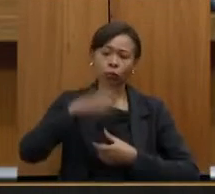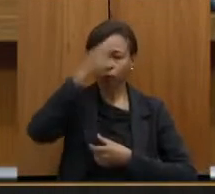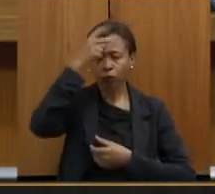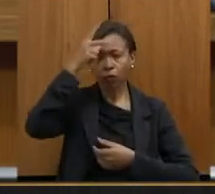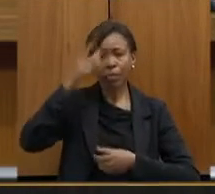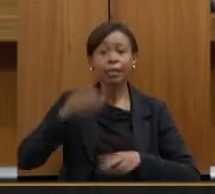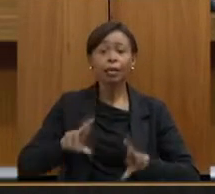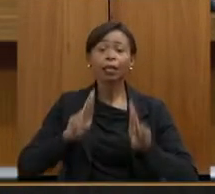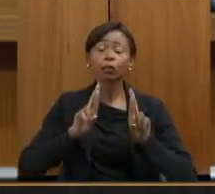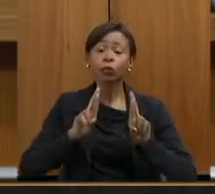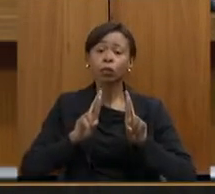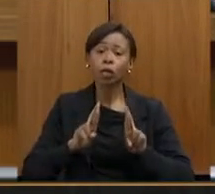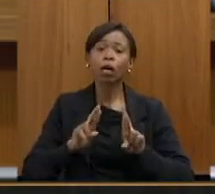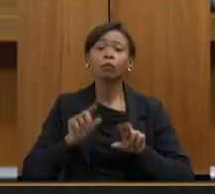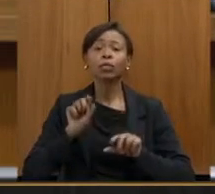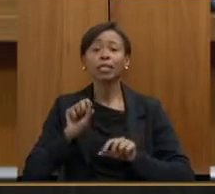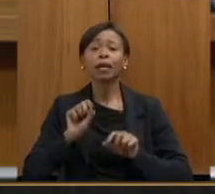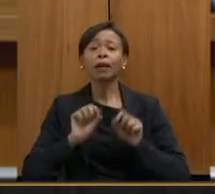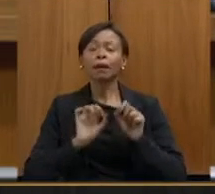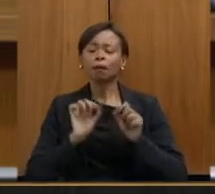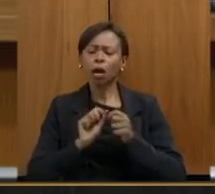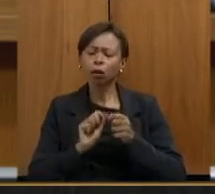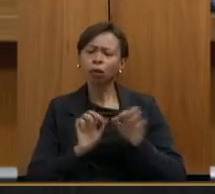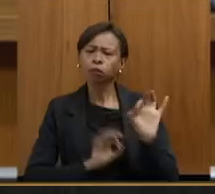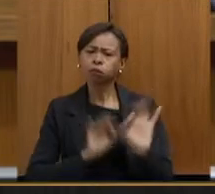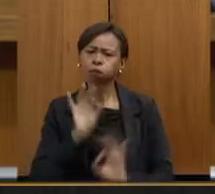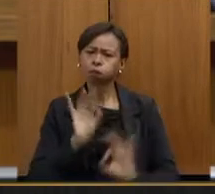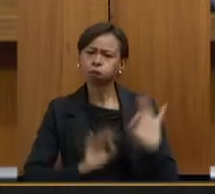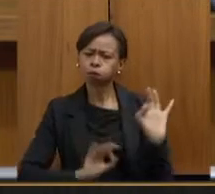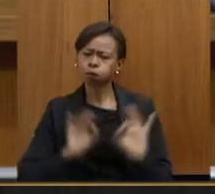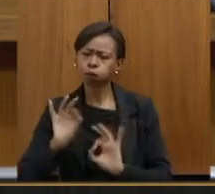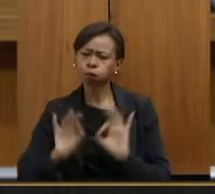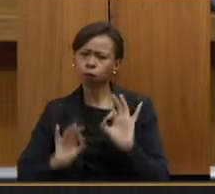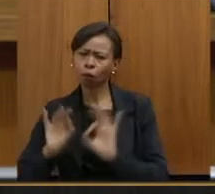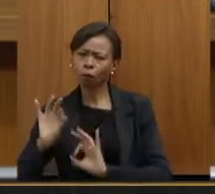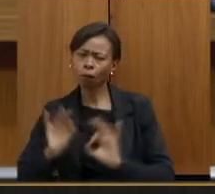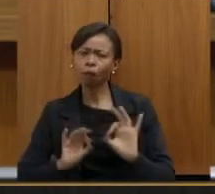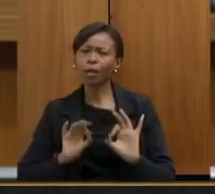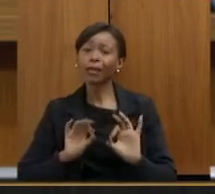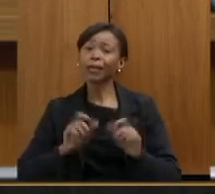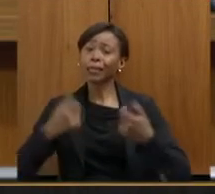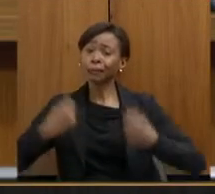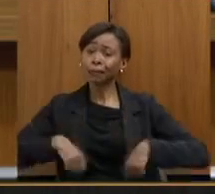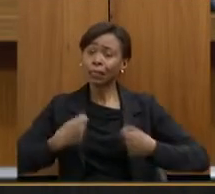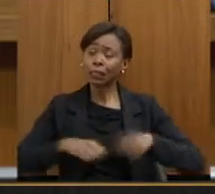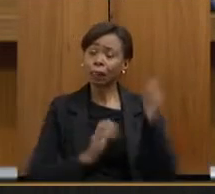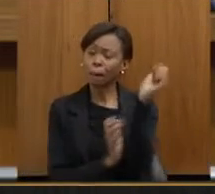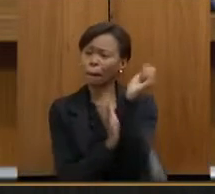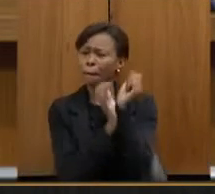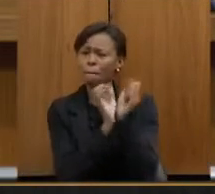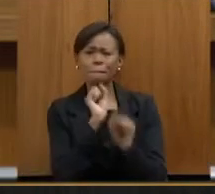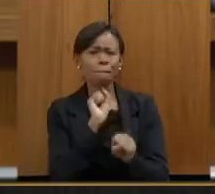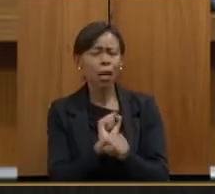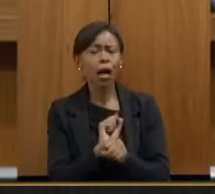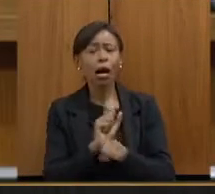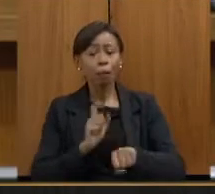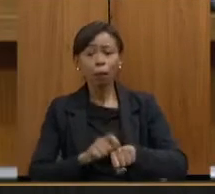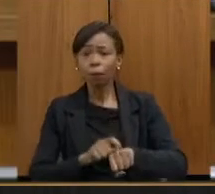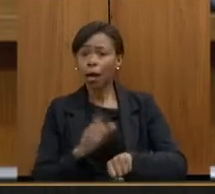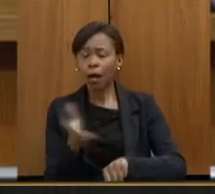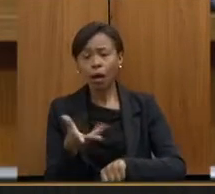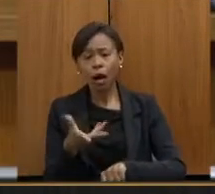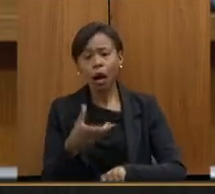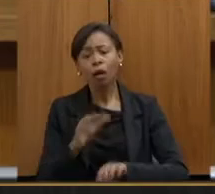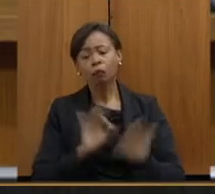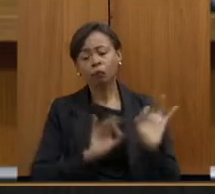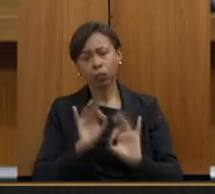conduzir, de fato, os procedimentos de forma que a gente consiga essa celeridade aos processos e